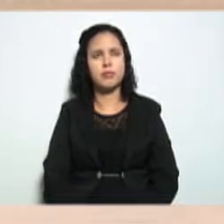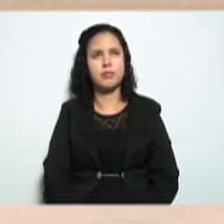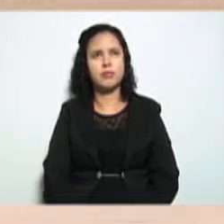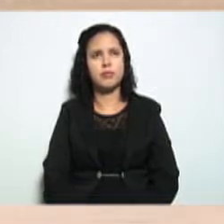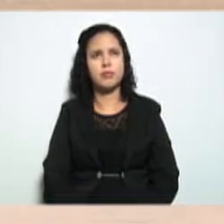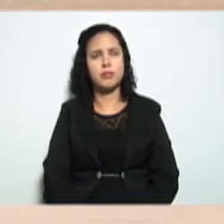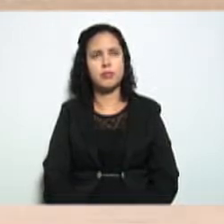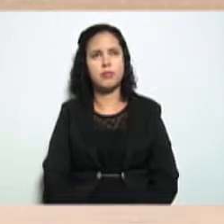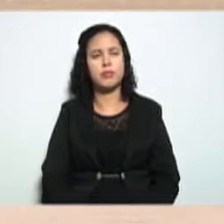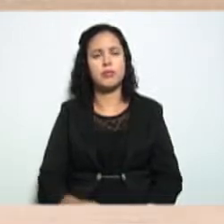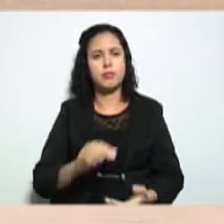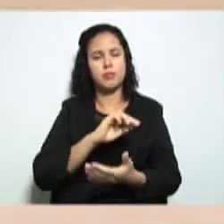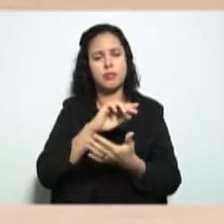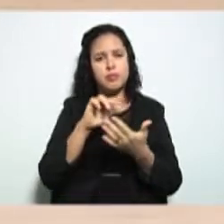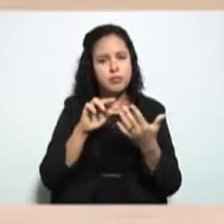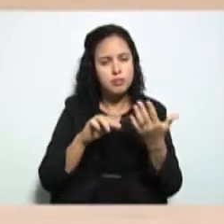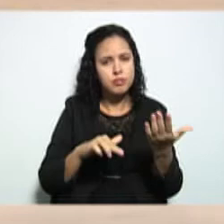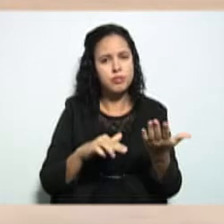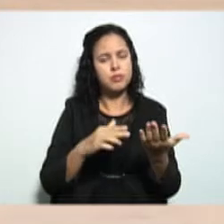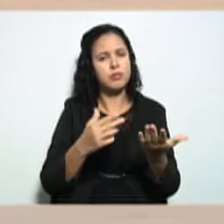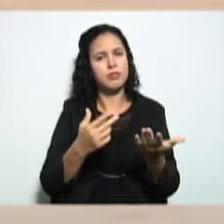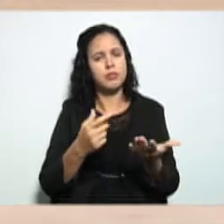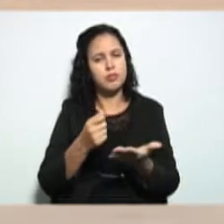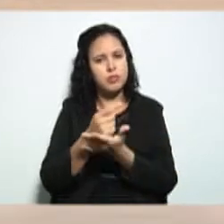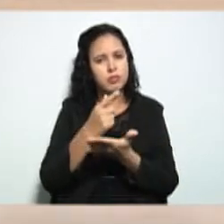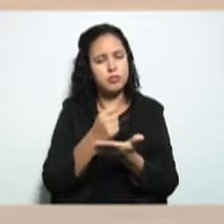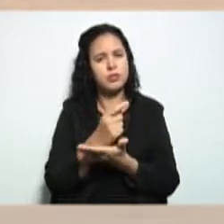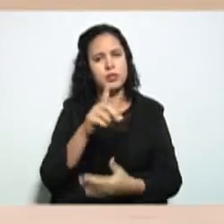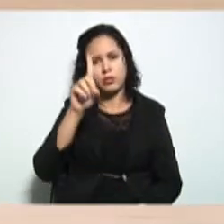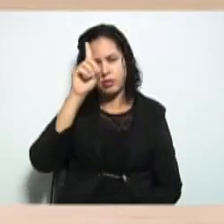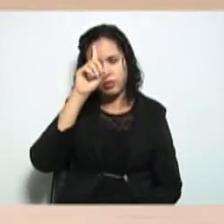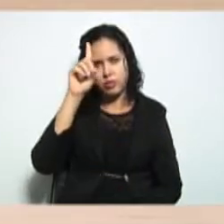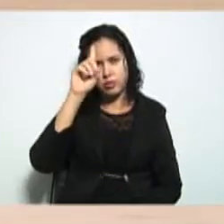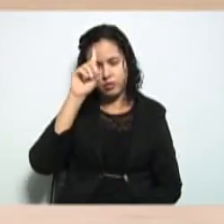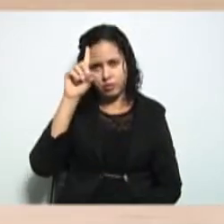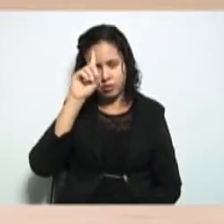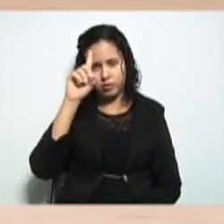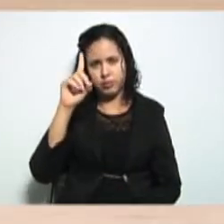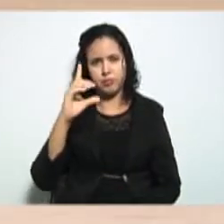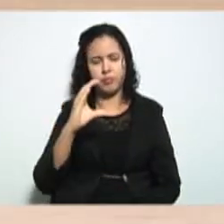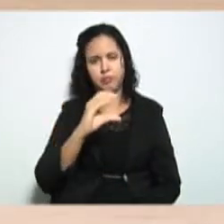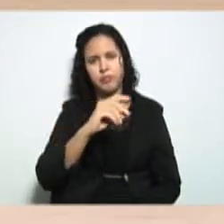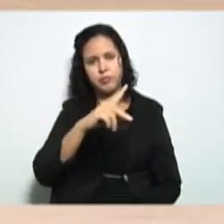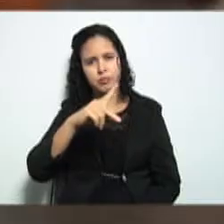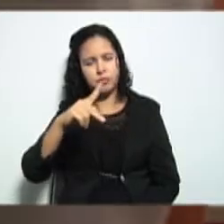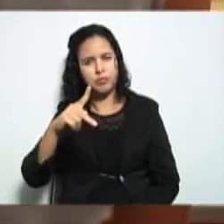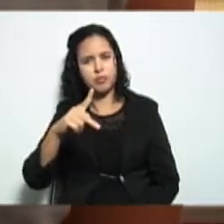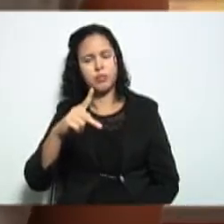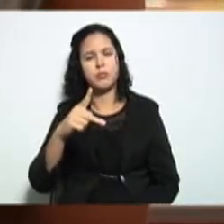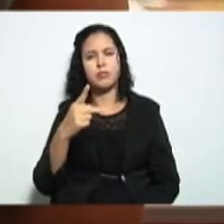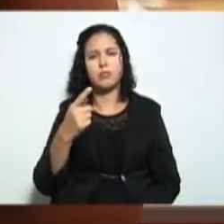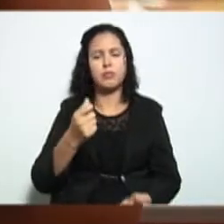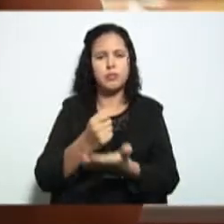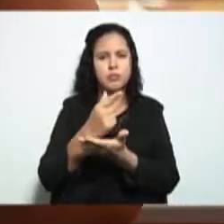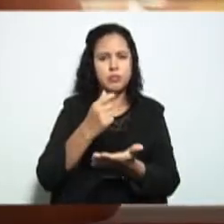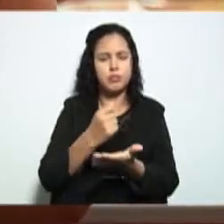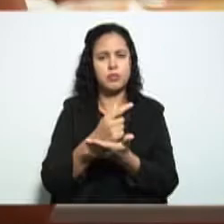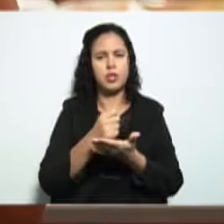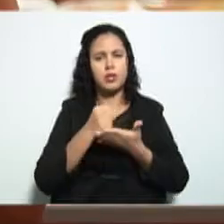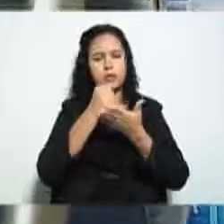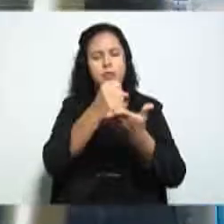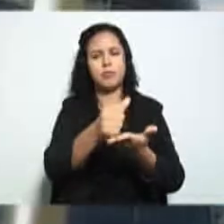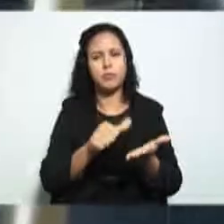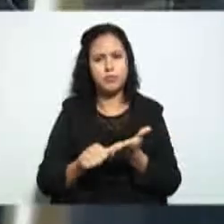Produtos que consumimos todos os dias. As cooperativas de consumo abastecem os seus cooperados fazendo compras em